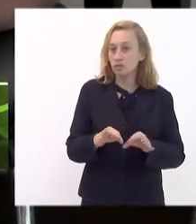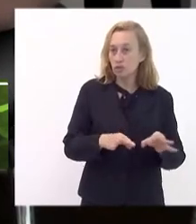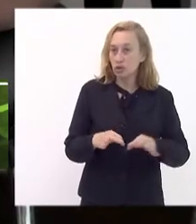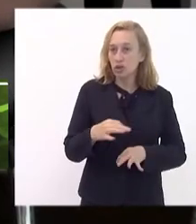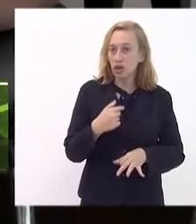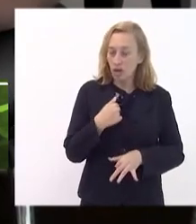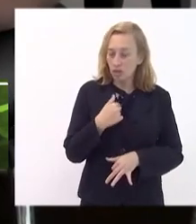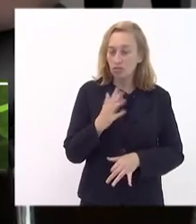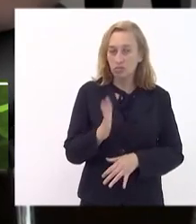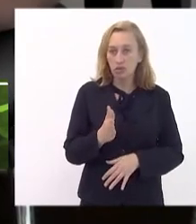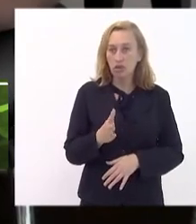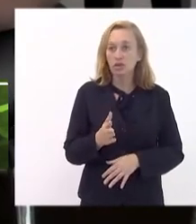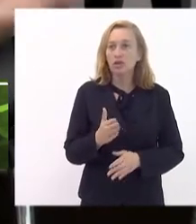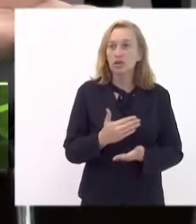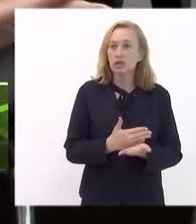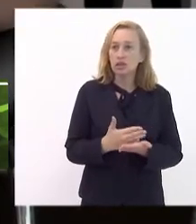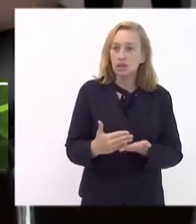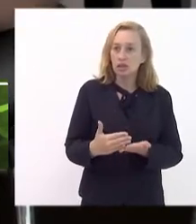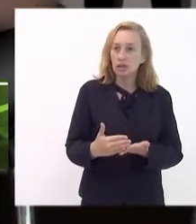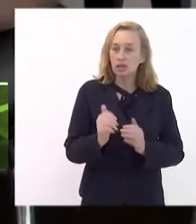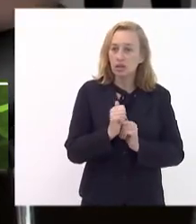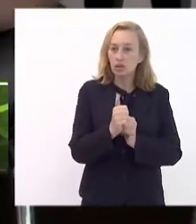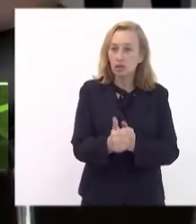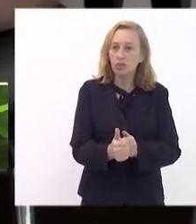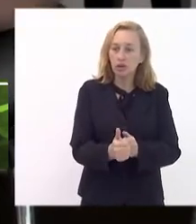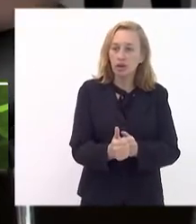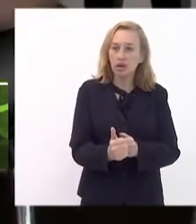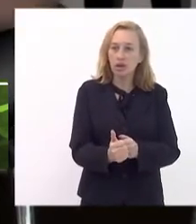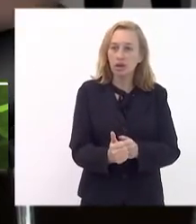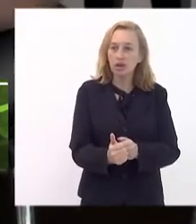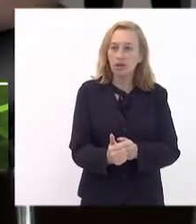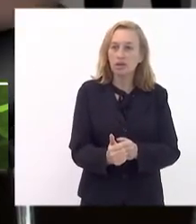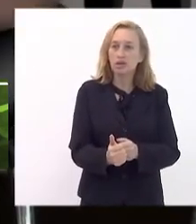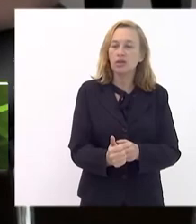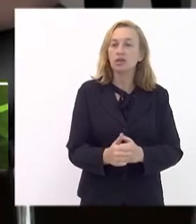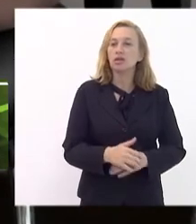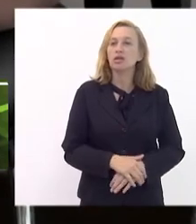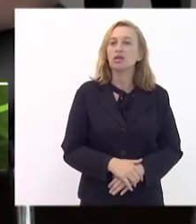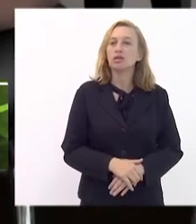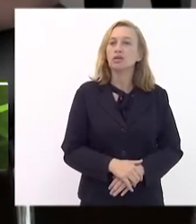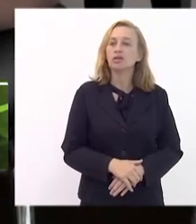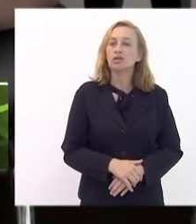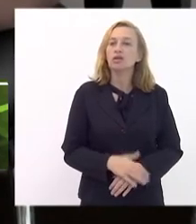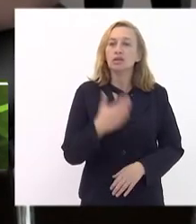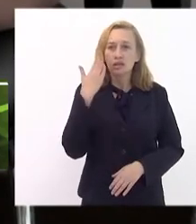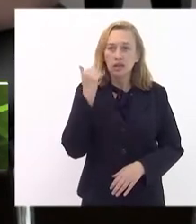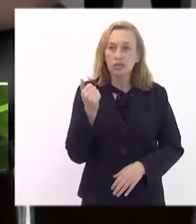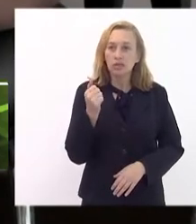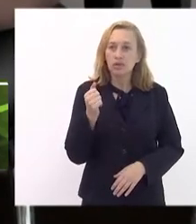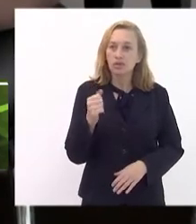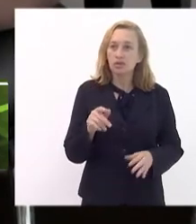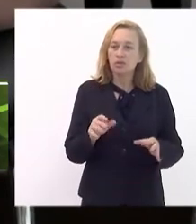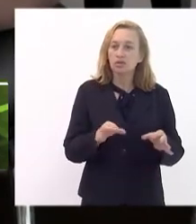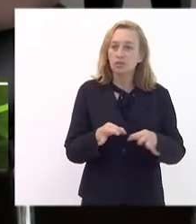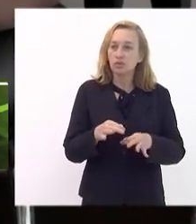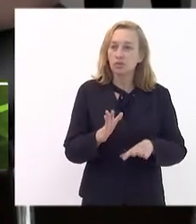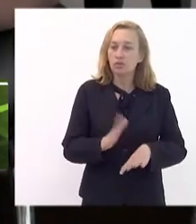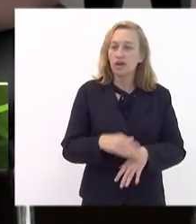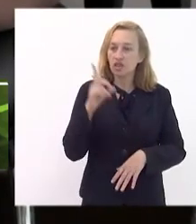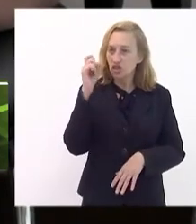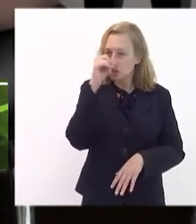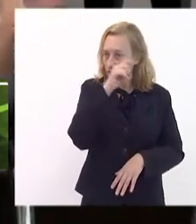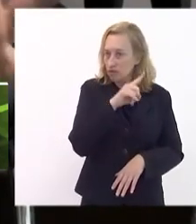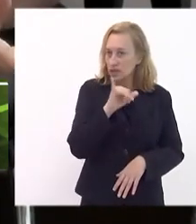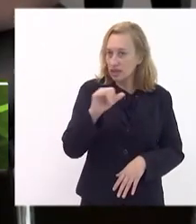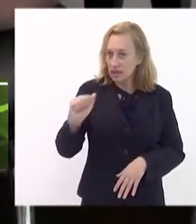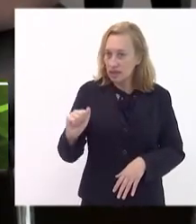mesma estou desde o início, porque eu acompanhei a tragédia, estou no INEA desde então. Eu sabia que ia ser um dos projetos mais difíceis lá do INEA,